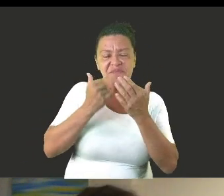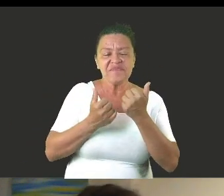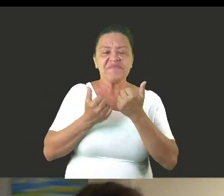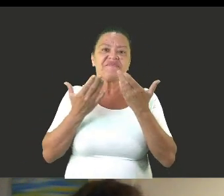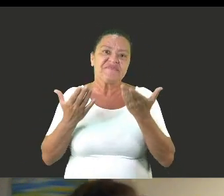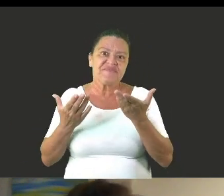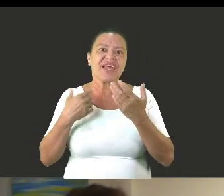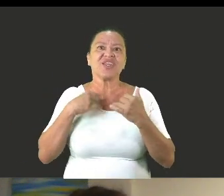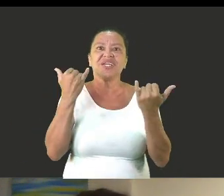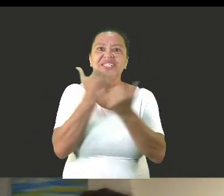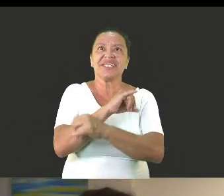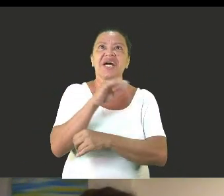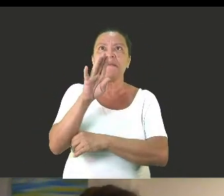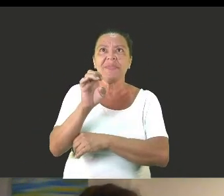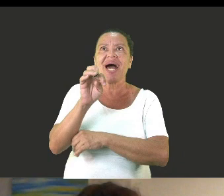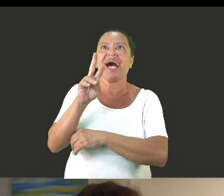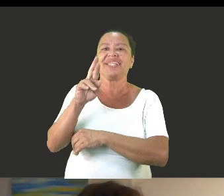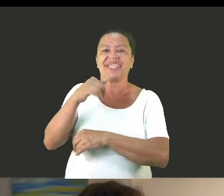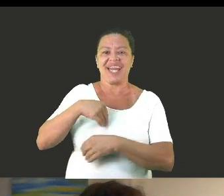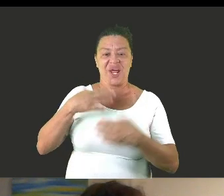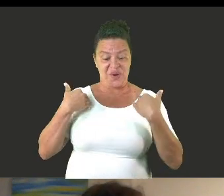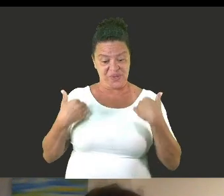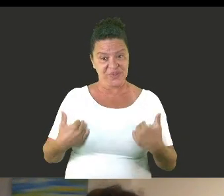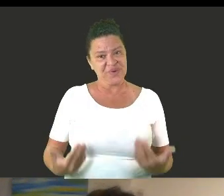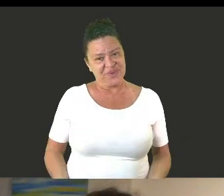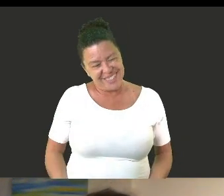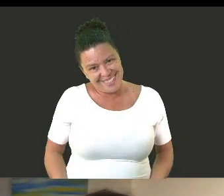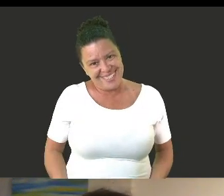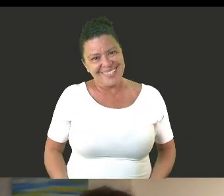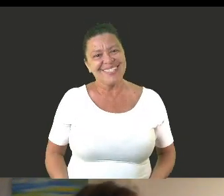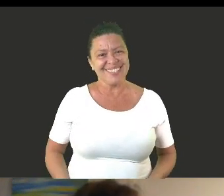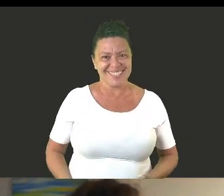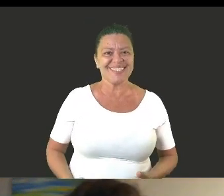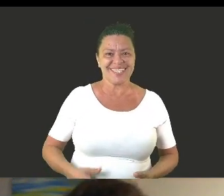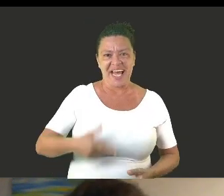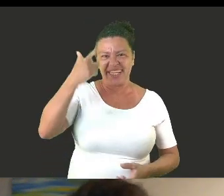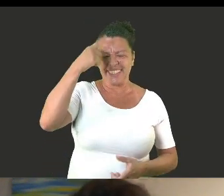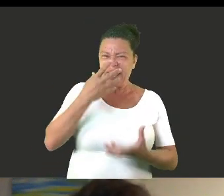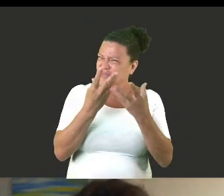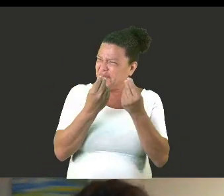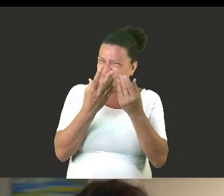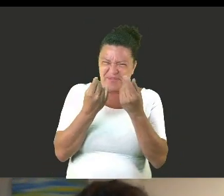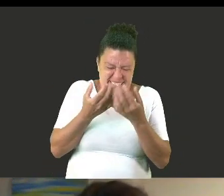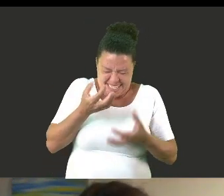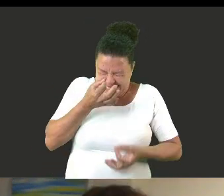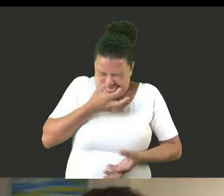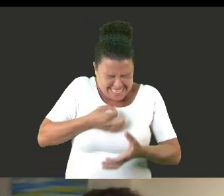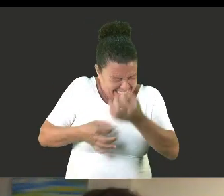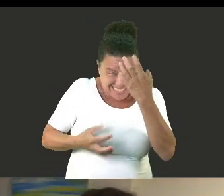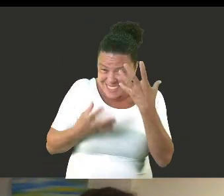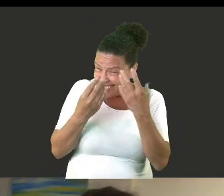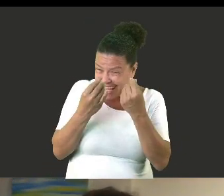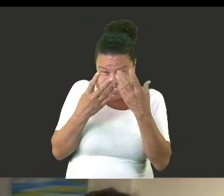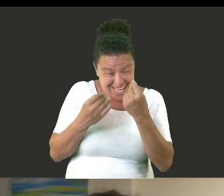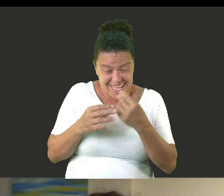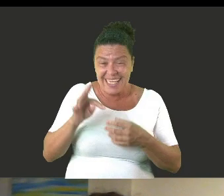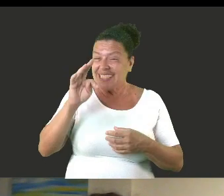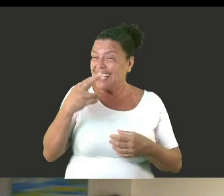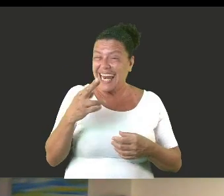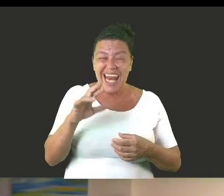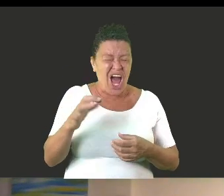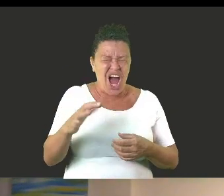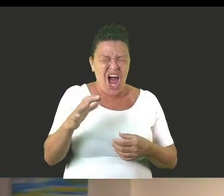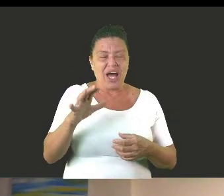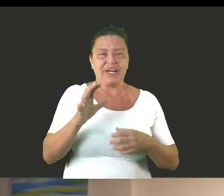grande bateria que somos nós, que é o nosso corpo físico, formado de trilhões e trilhões de células.